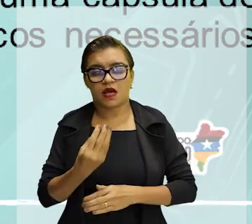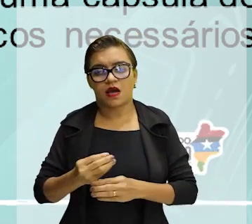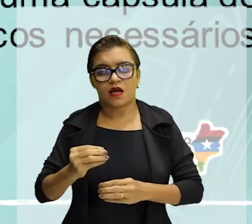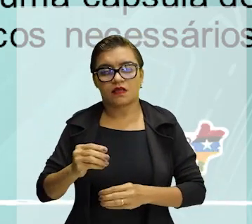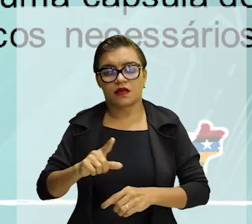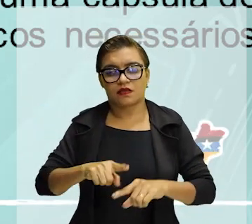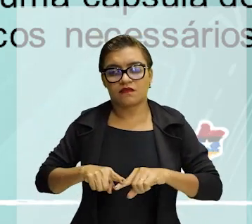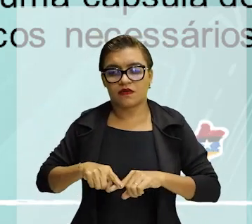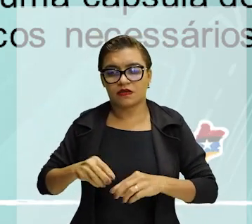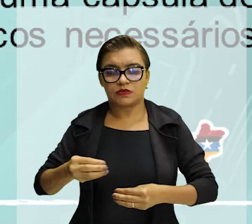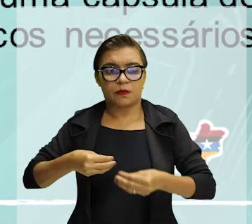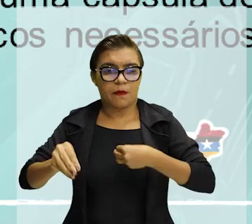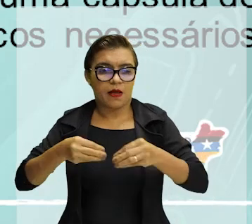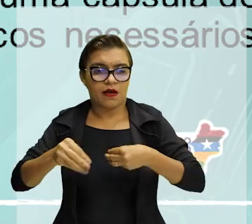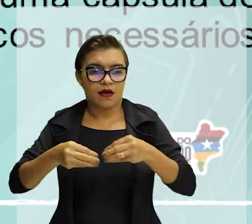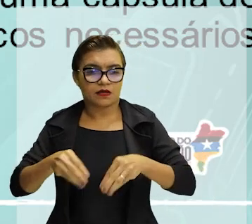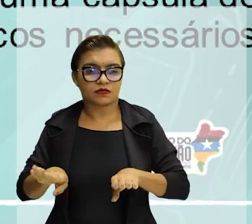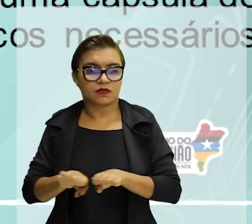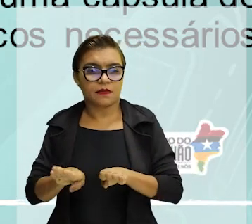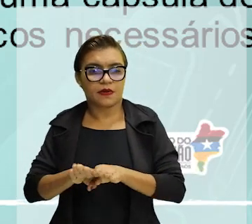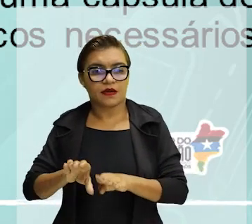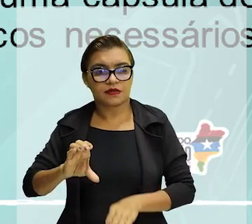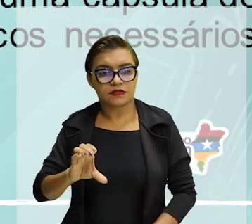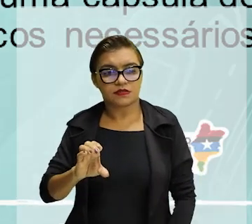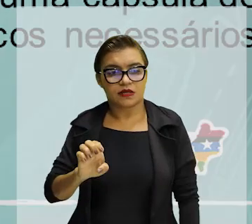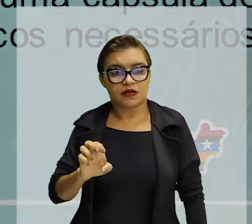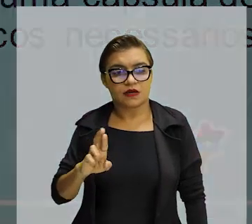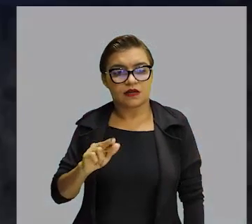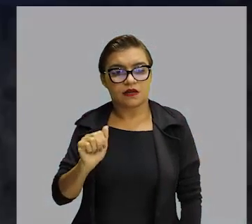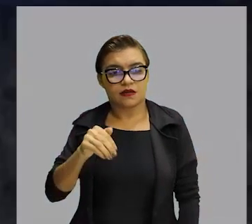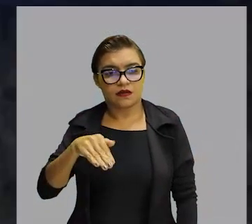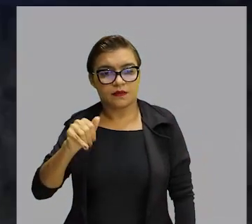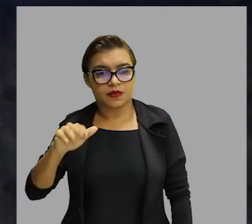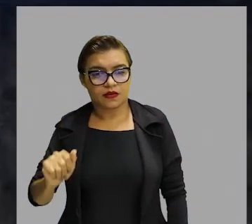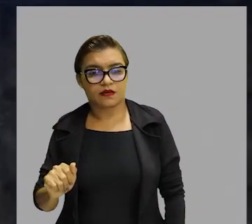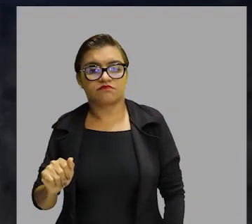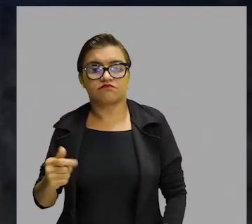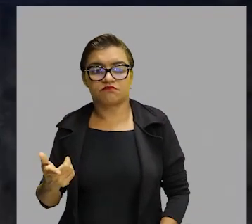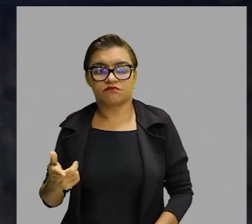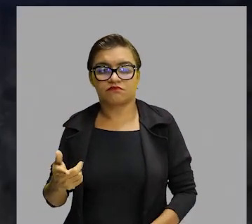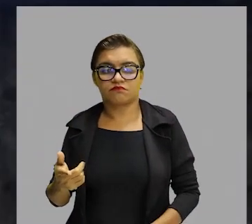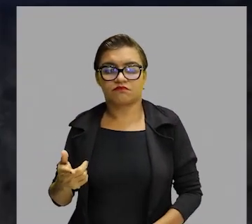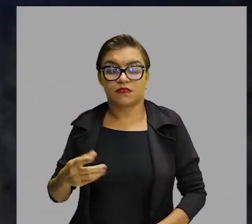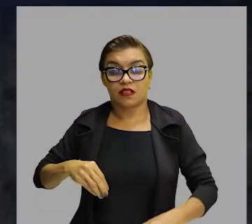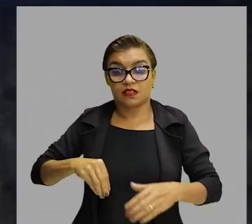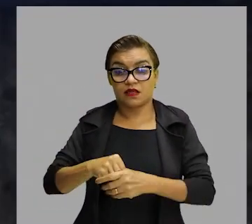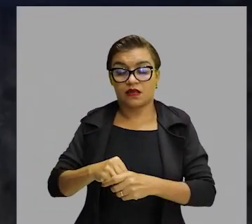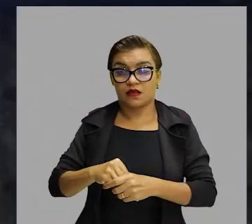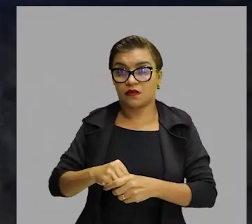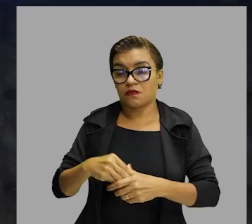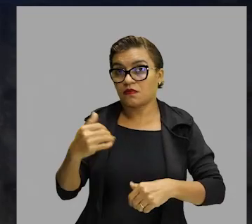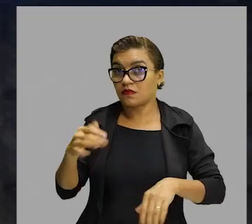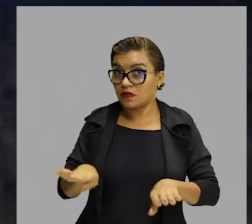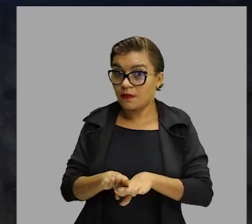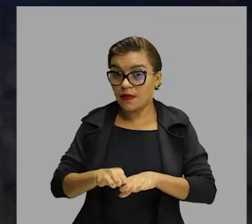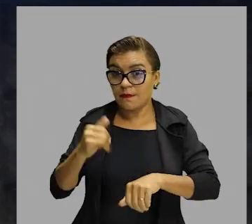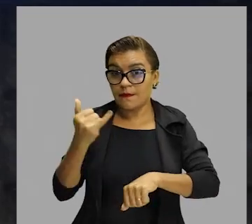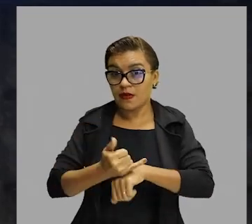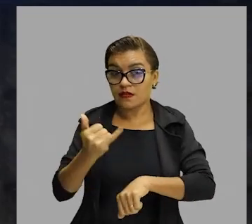necessários para estabelecer uma conexão com o circuito impresso. Okay? Então, nós observamos